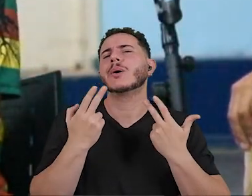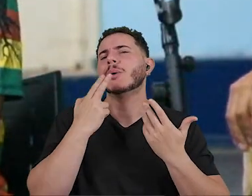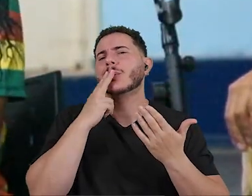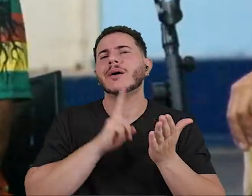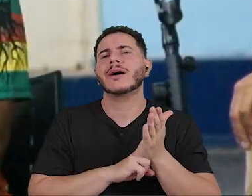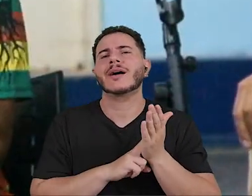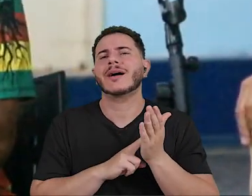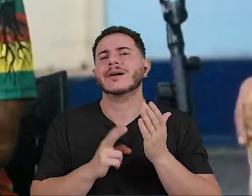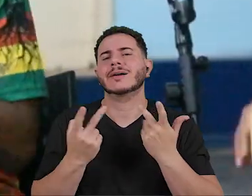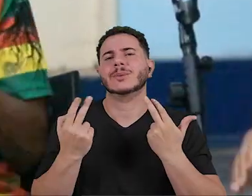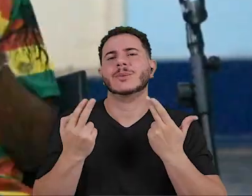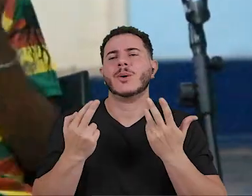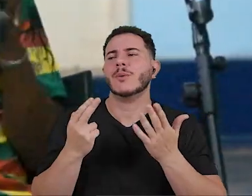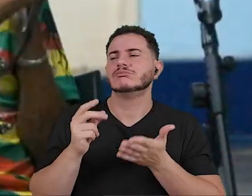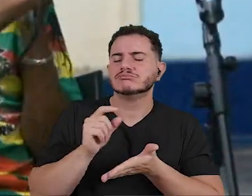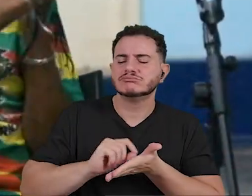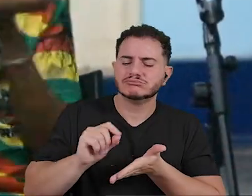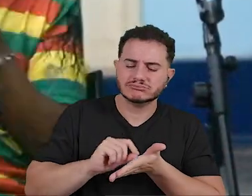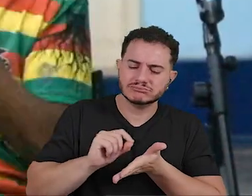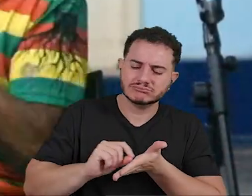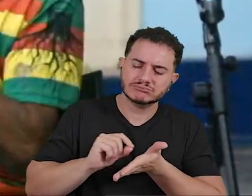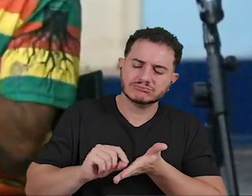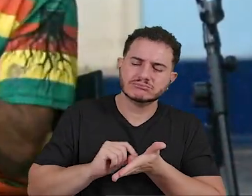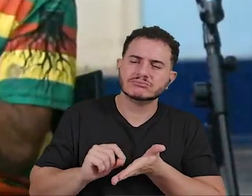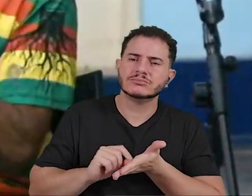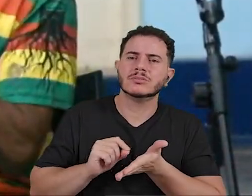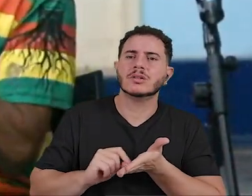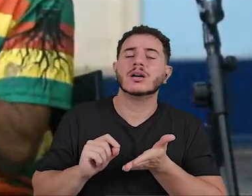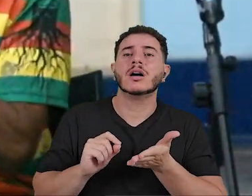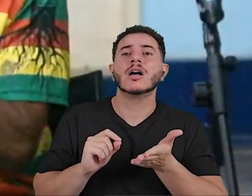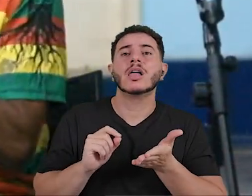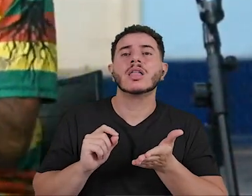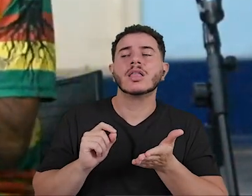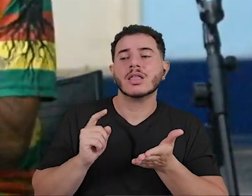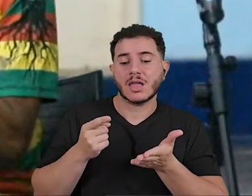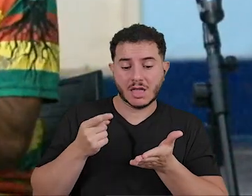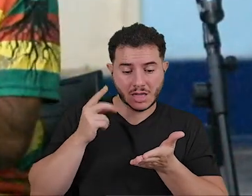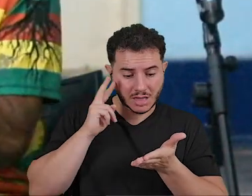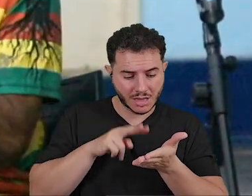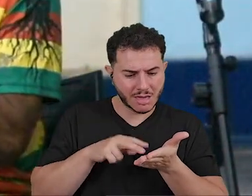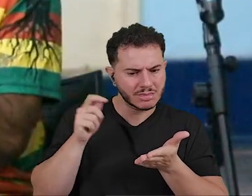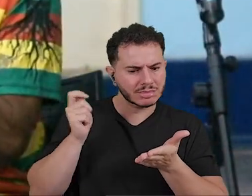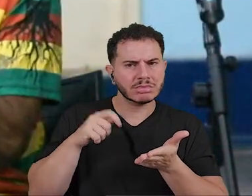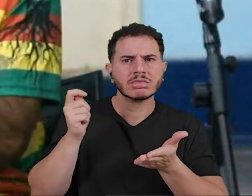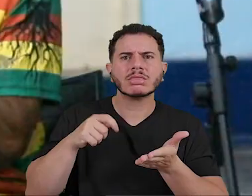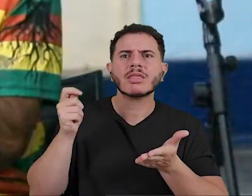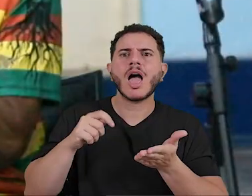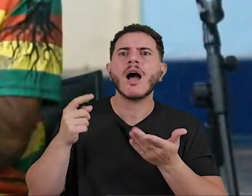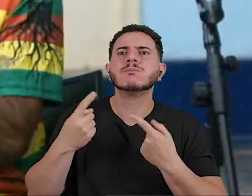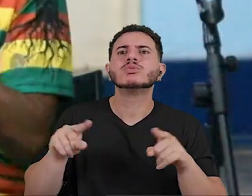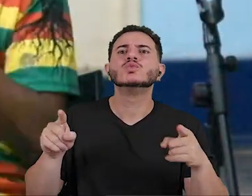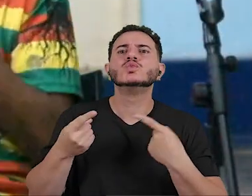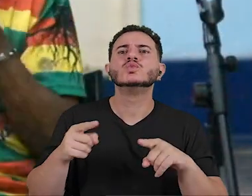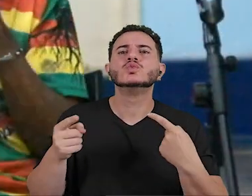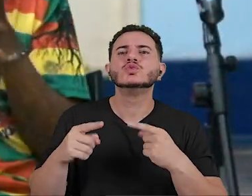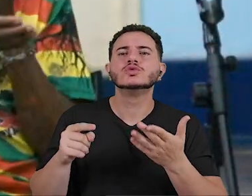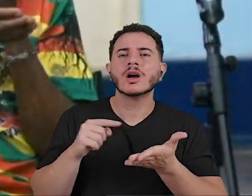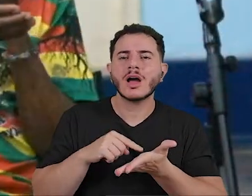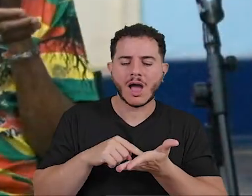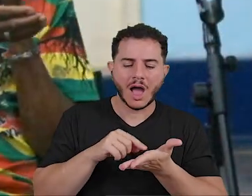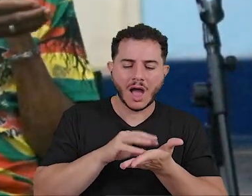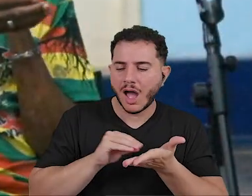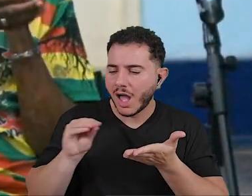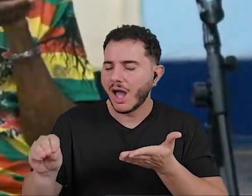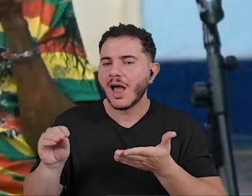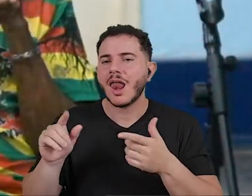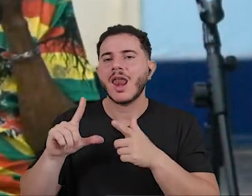quando você acha uma música, a música, aí você bota na letra. Entendeu como é que é? É o que existe por aí, o cara